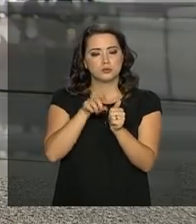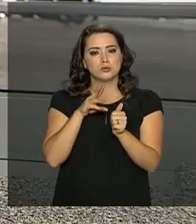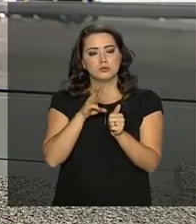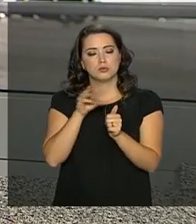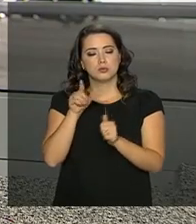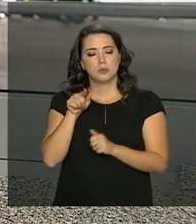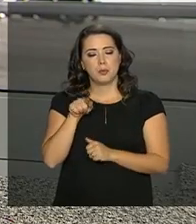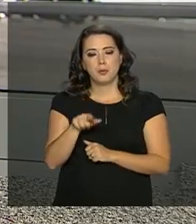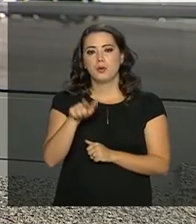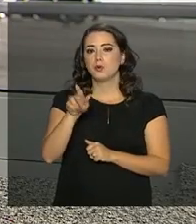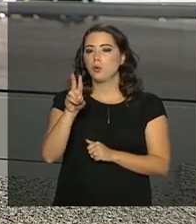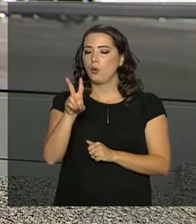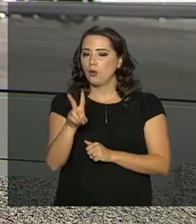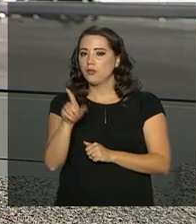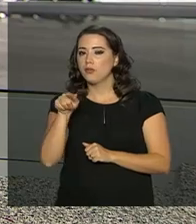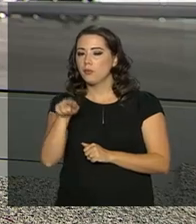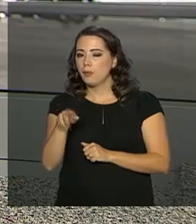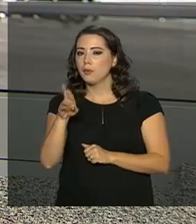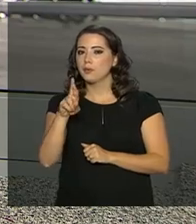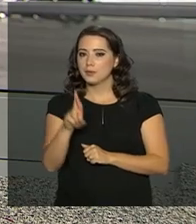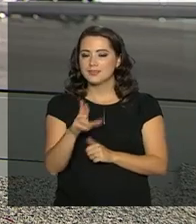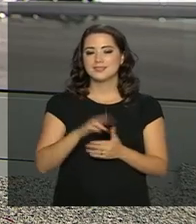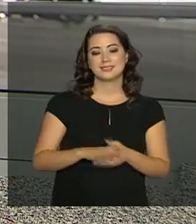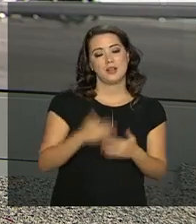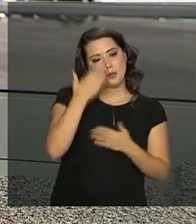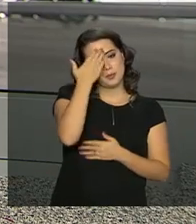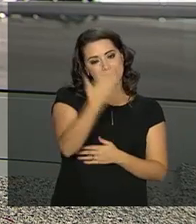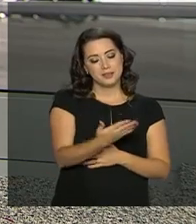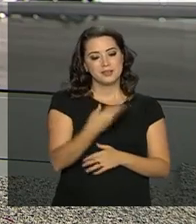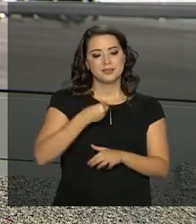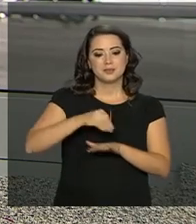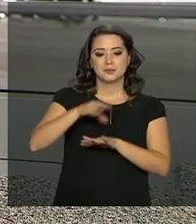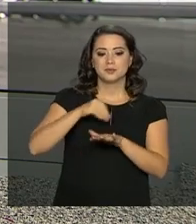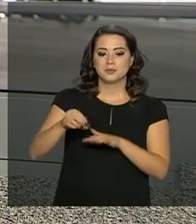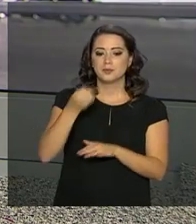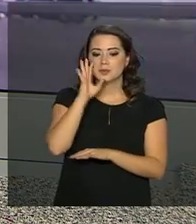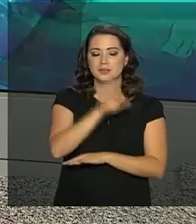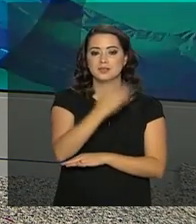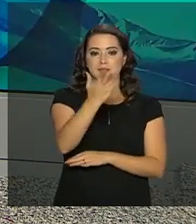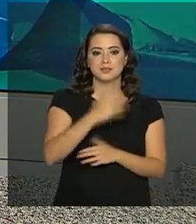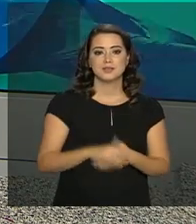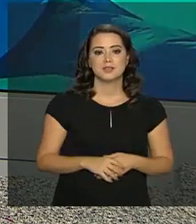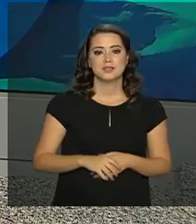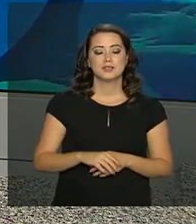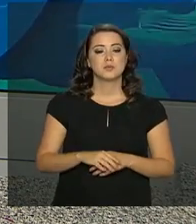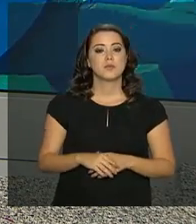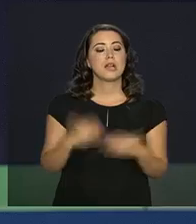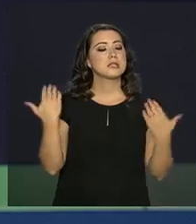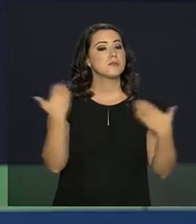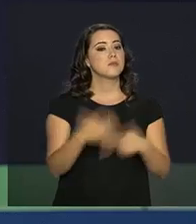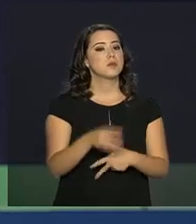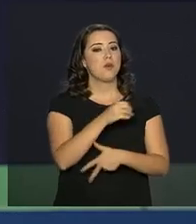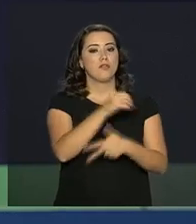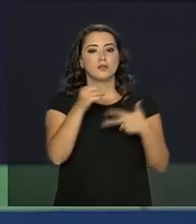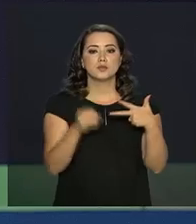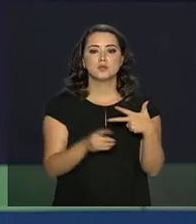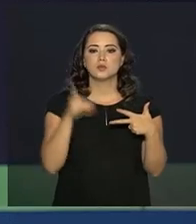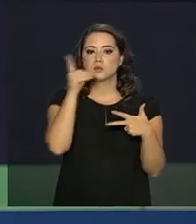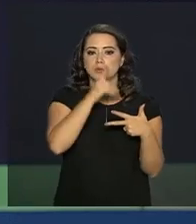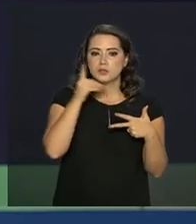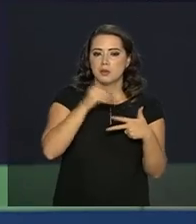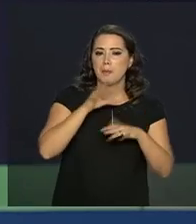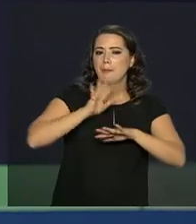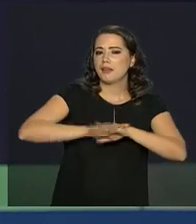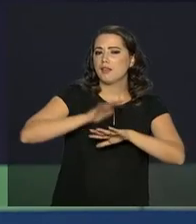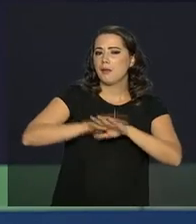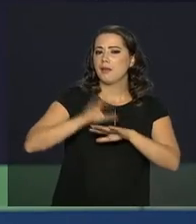e alessandro informações uma boa tarde pra você as provas do enem deste domingo foram de